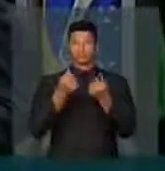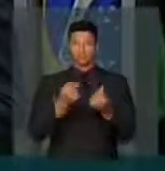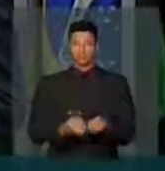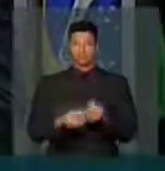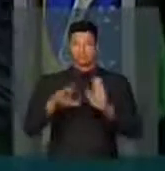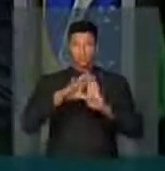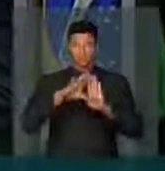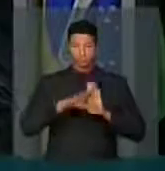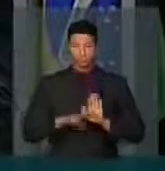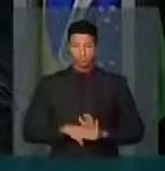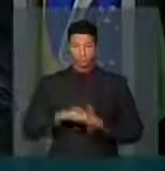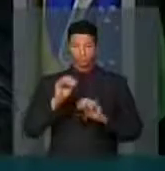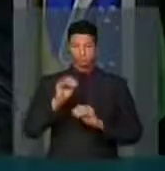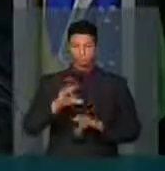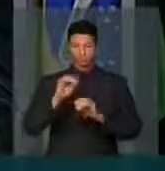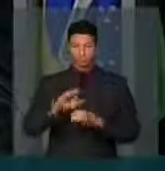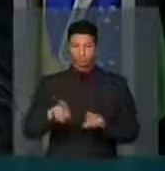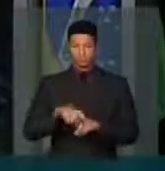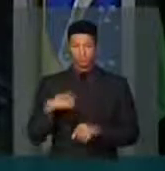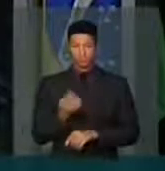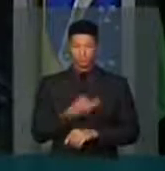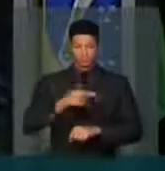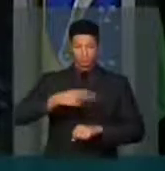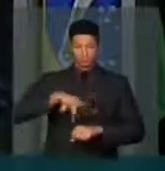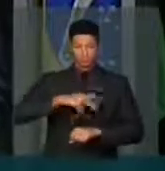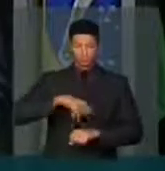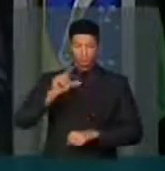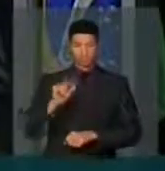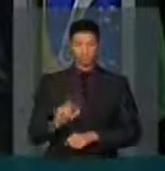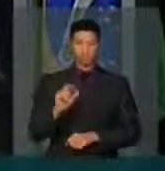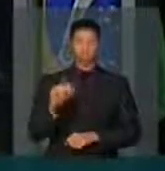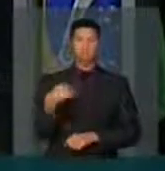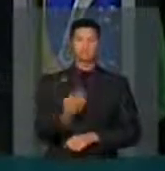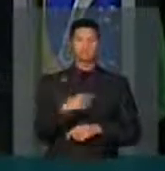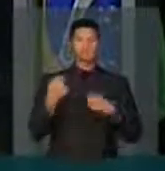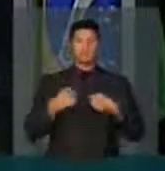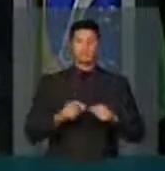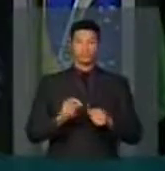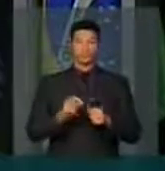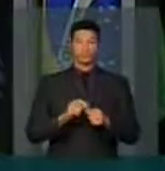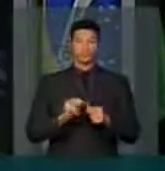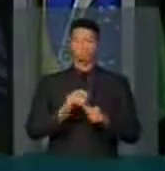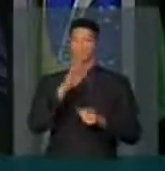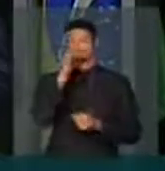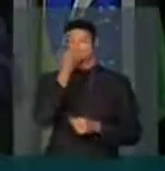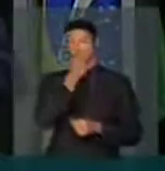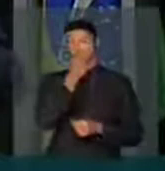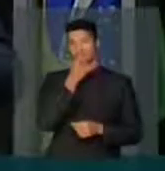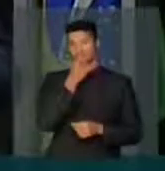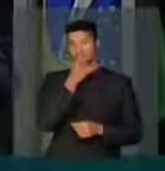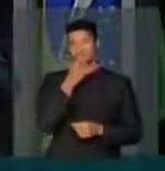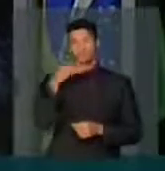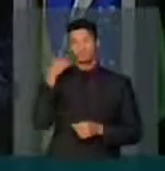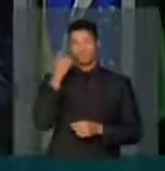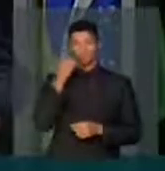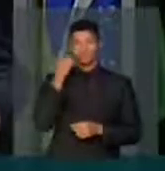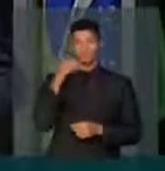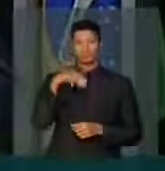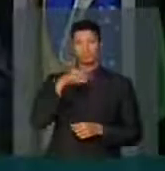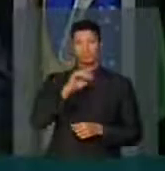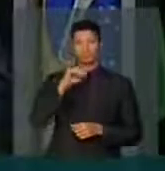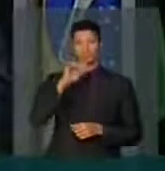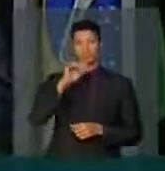nos programas educacionais do nosso país. É isso que nós temos que fazer. Infelizmente, deputado Moser,